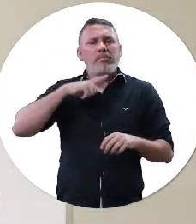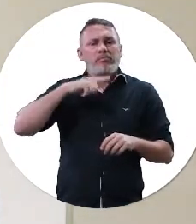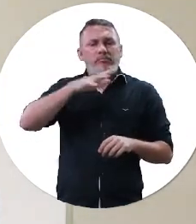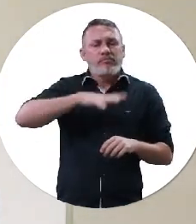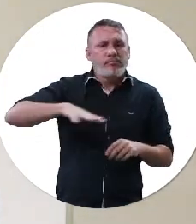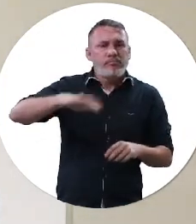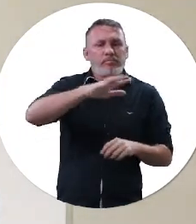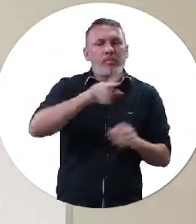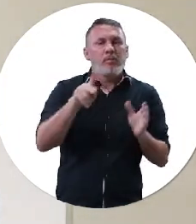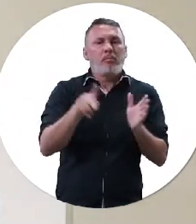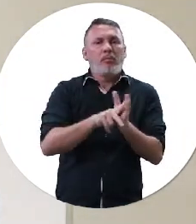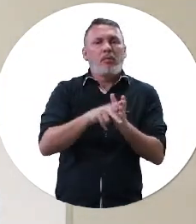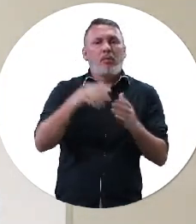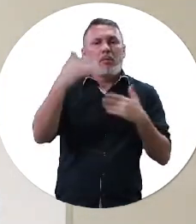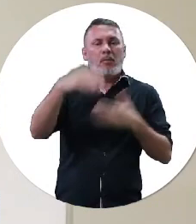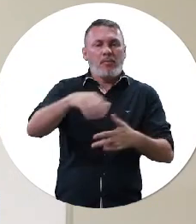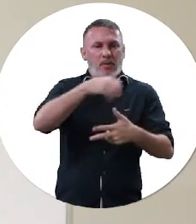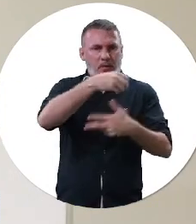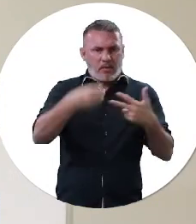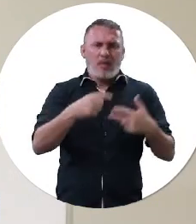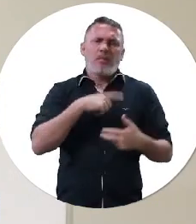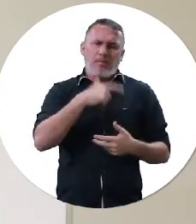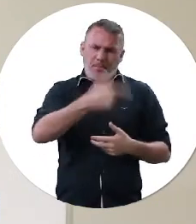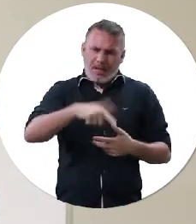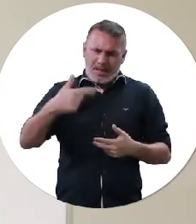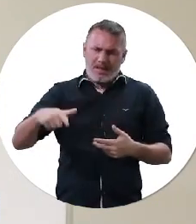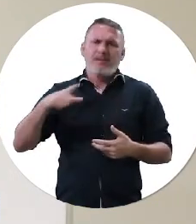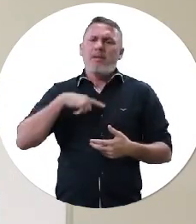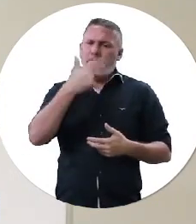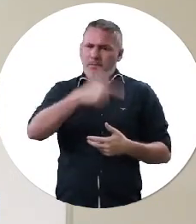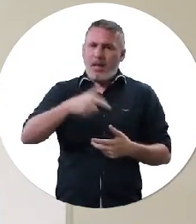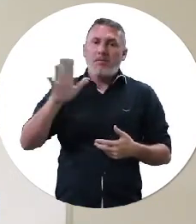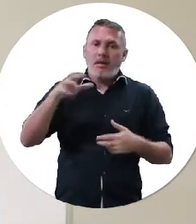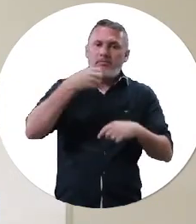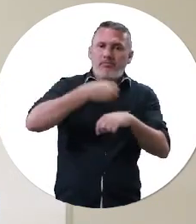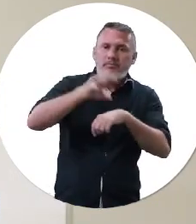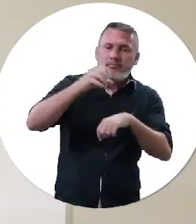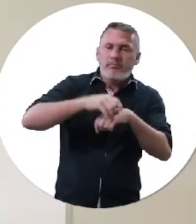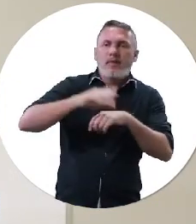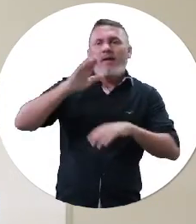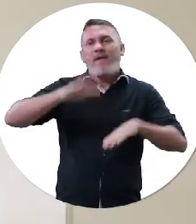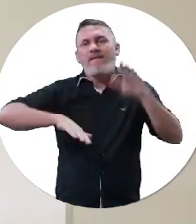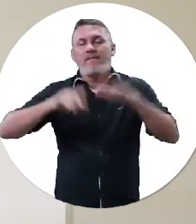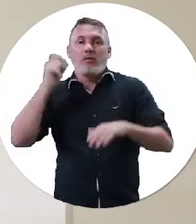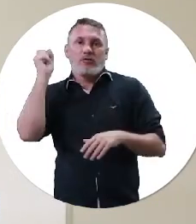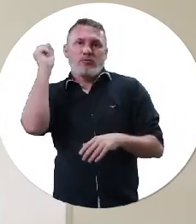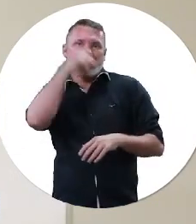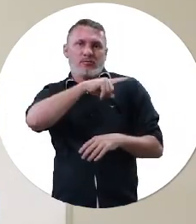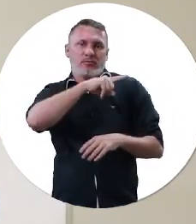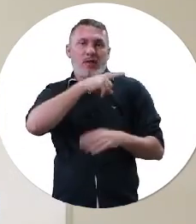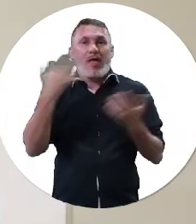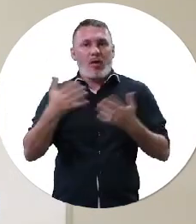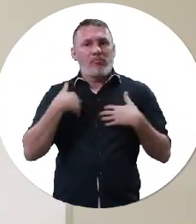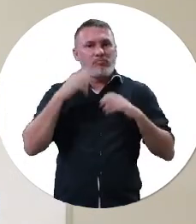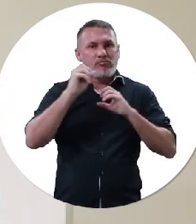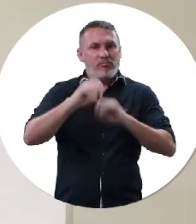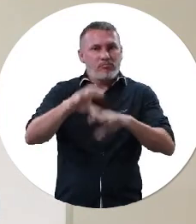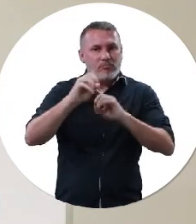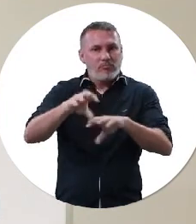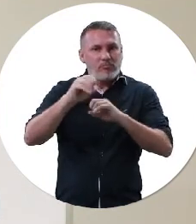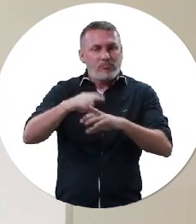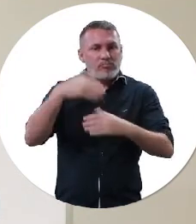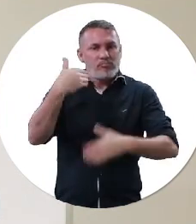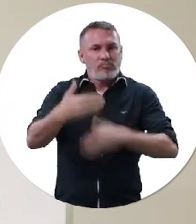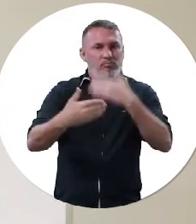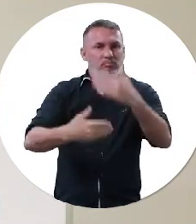pode associar à prova do Enem. Existem outras? Existem, mas cai com uma certa quantidade menor à medida